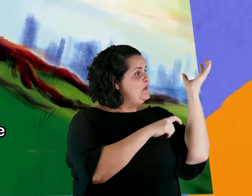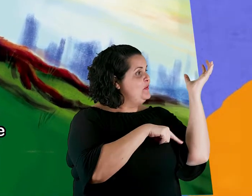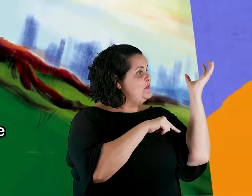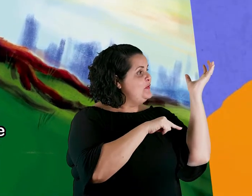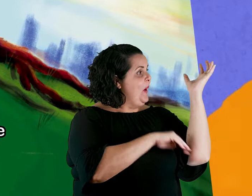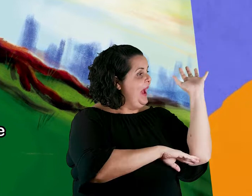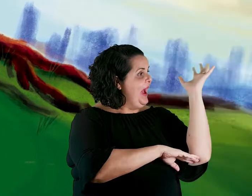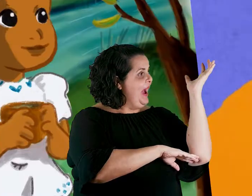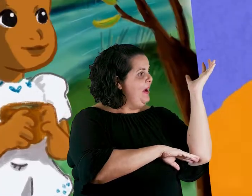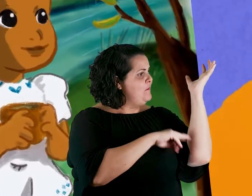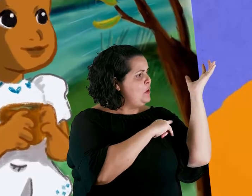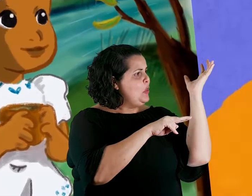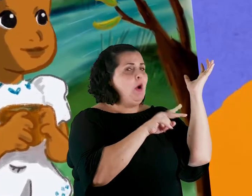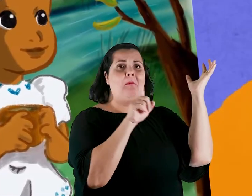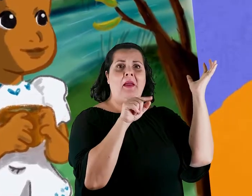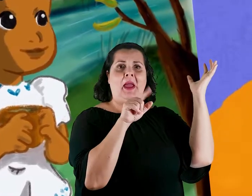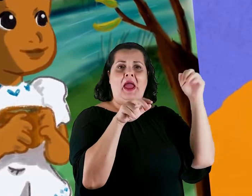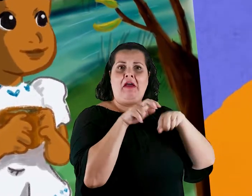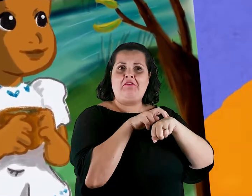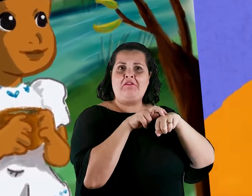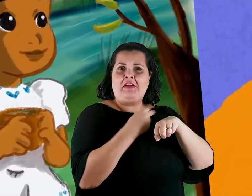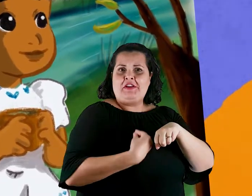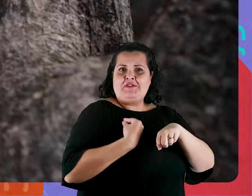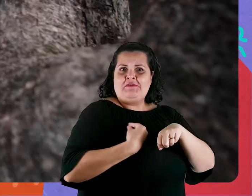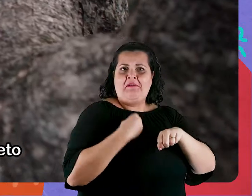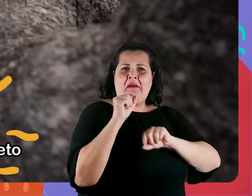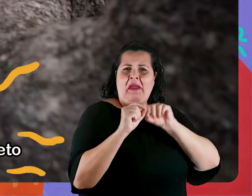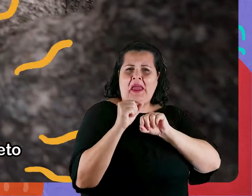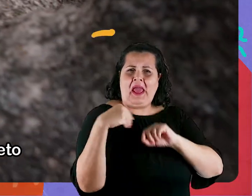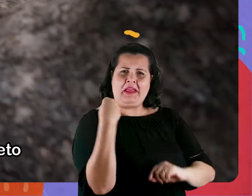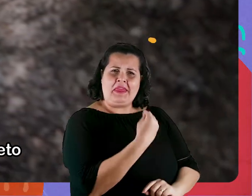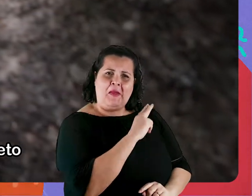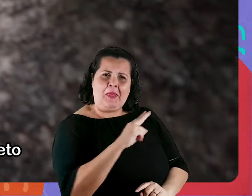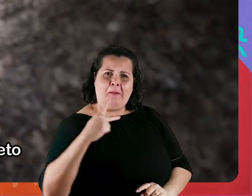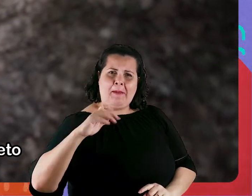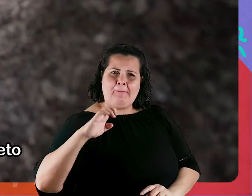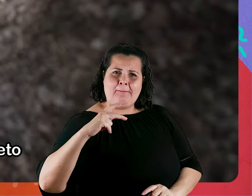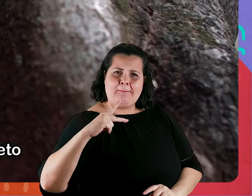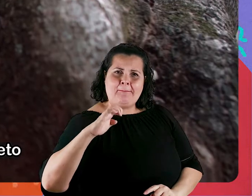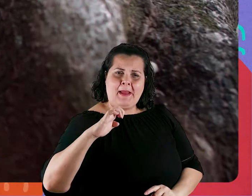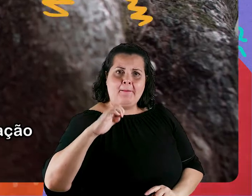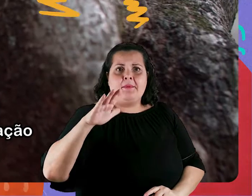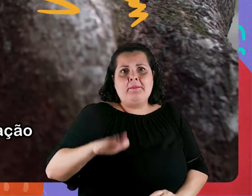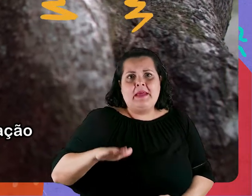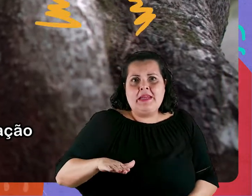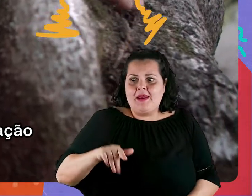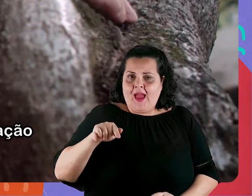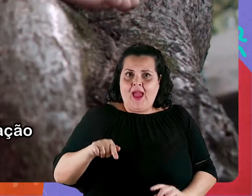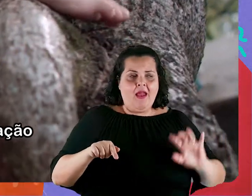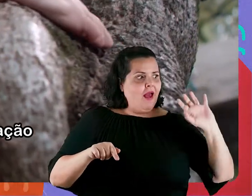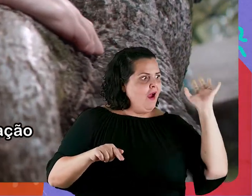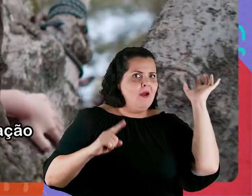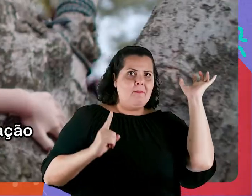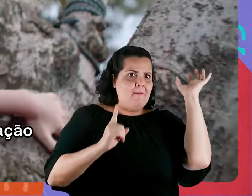deu esse nome foi perto e menina ela cuidou de mim com paciência e zelo e eu chegar me abraçava com tanto afeto que eu podia